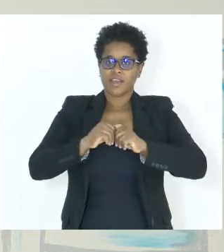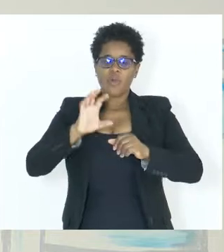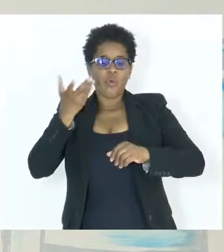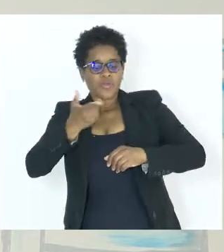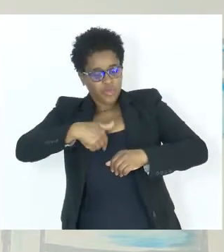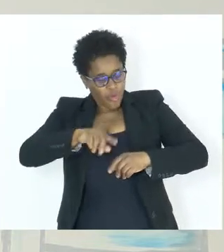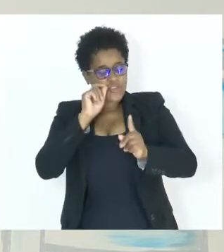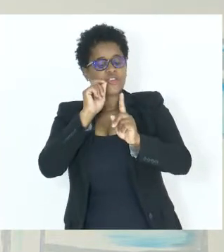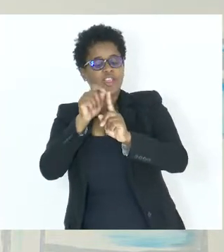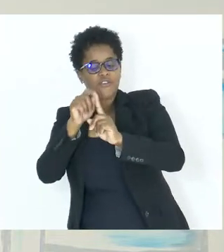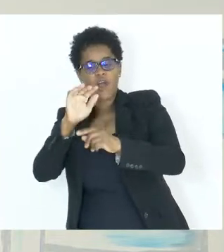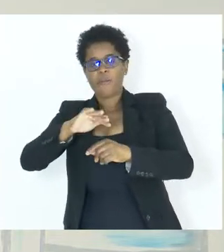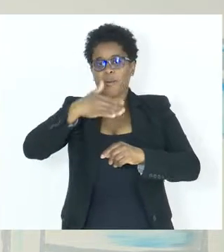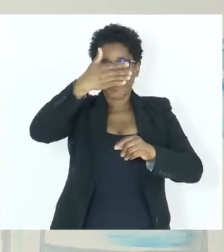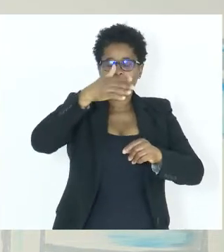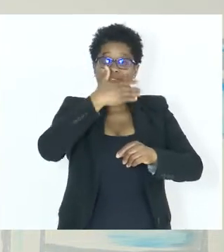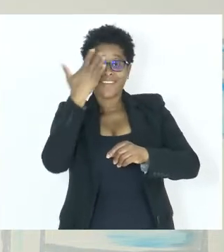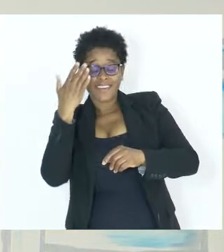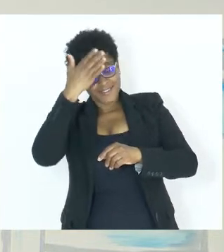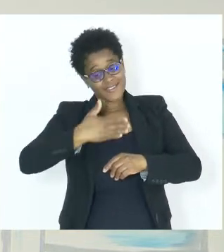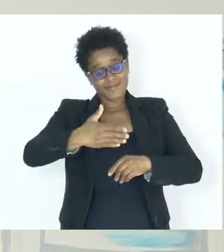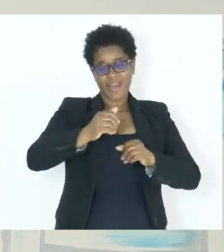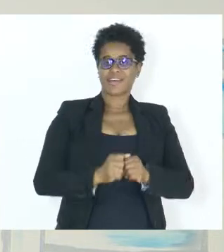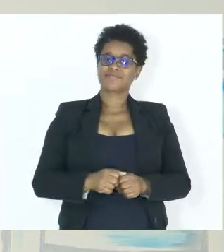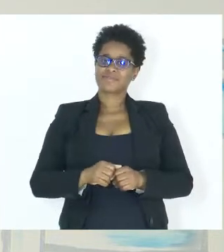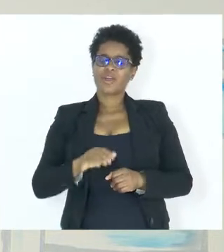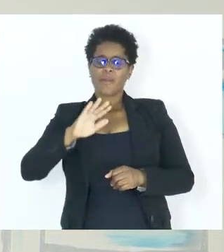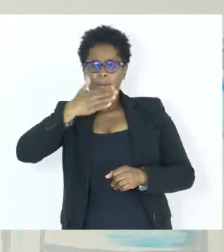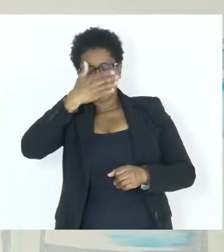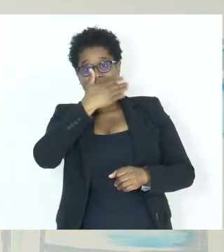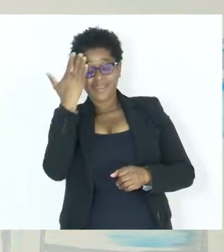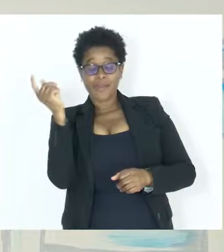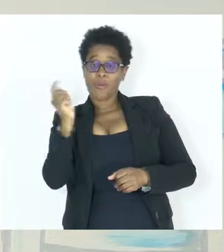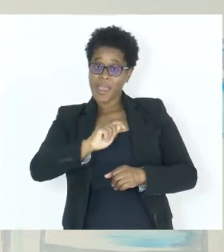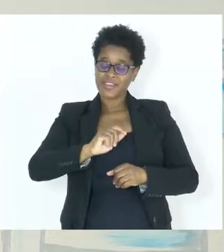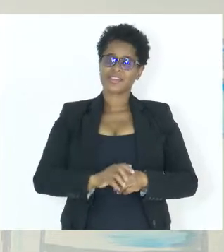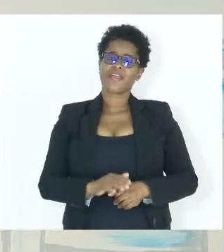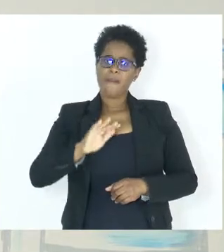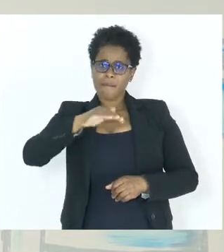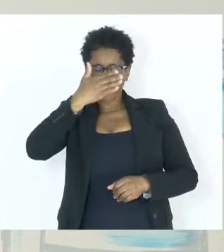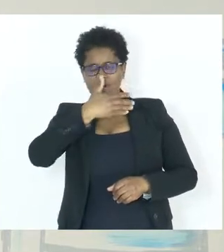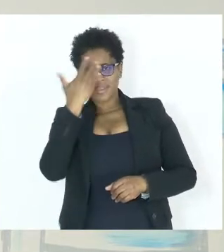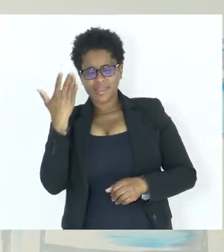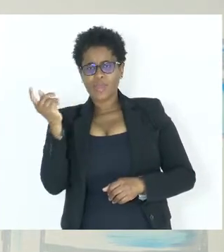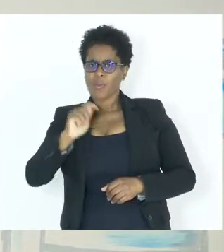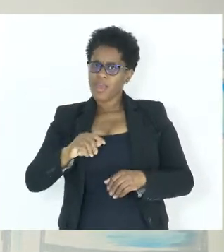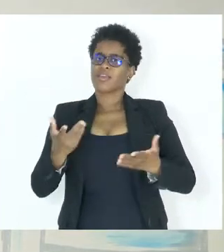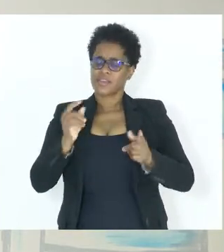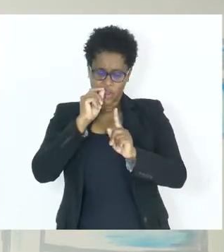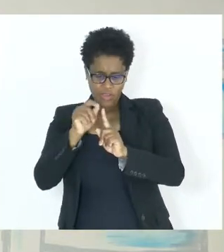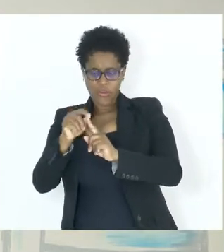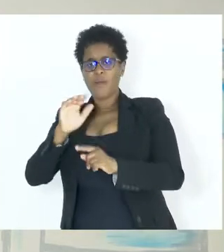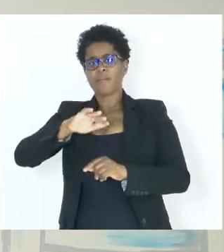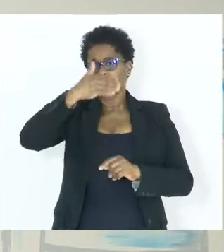nós identificamos o primeiro dia de semana, o primeiro dia do mês, não é? O primeiro dia do mês, identificamos como